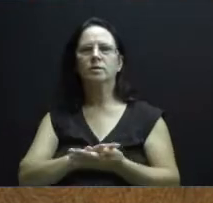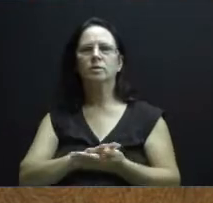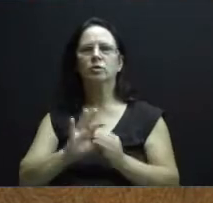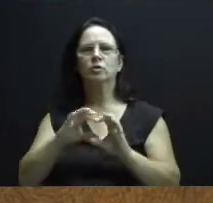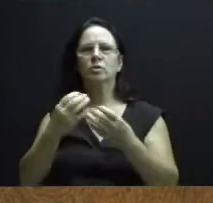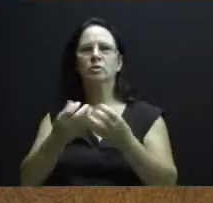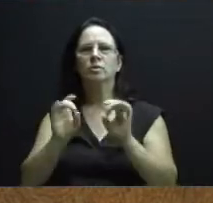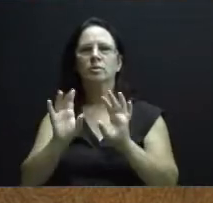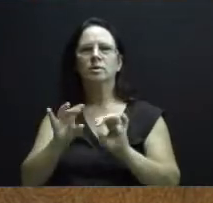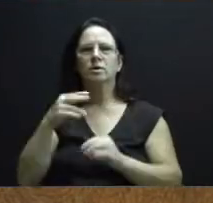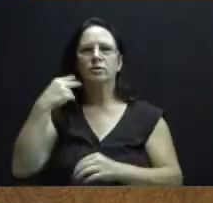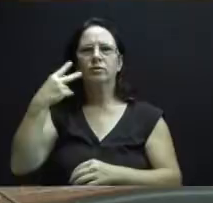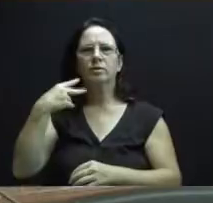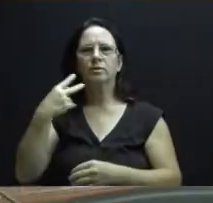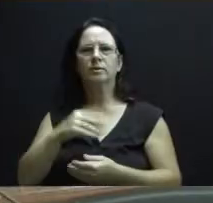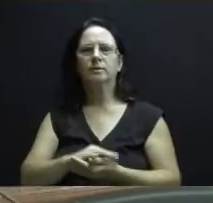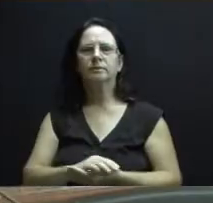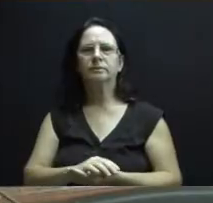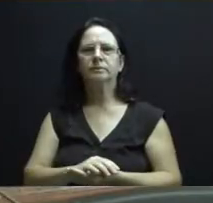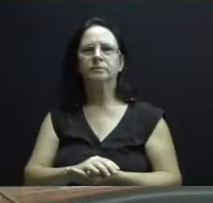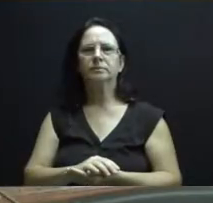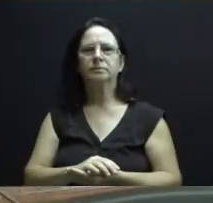comissão especial de vereadores